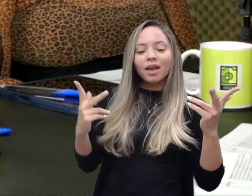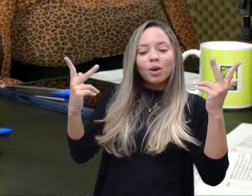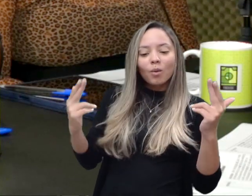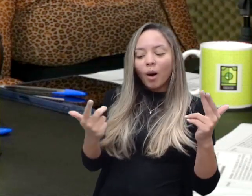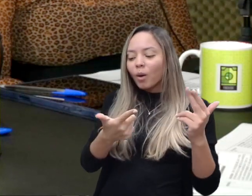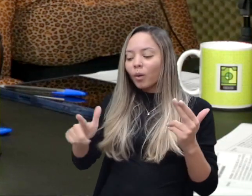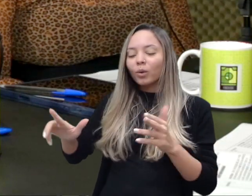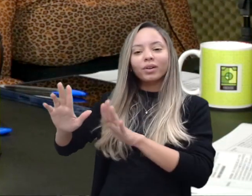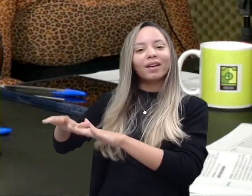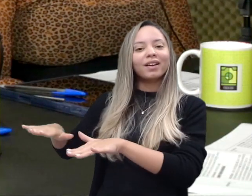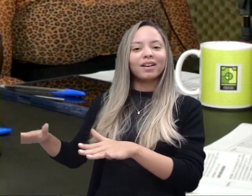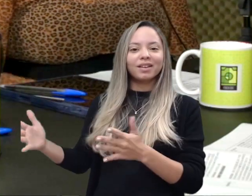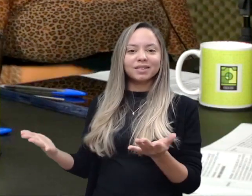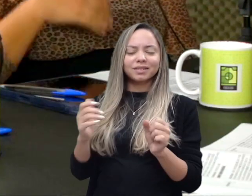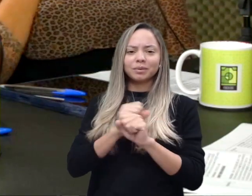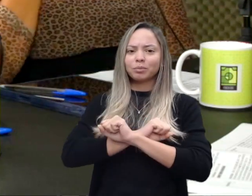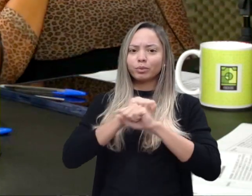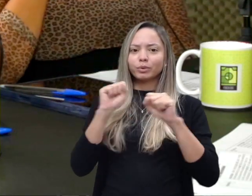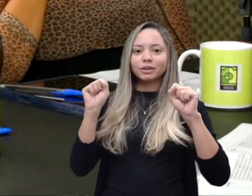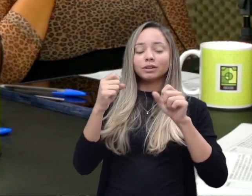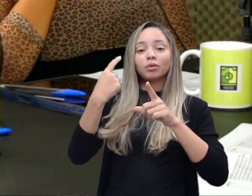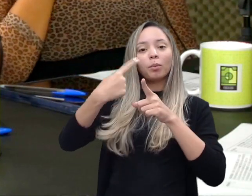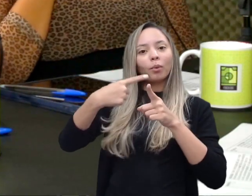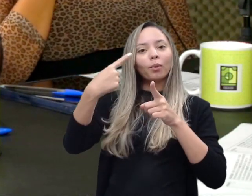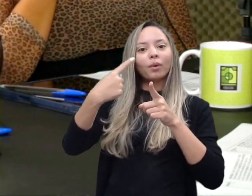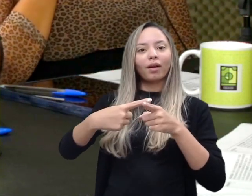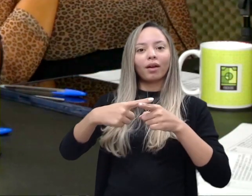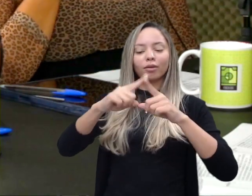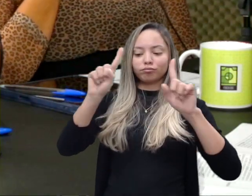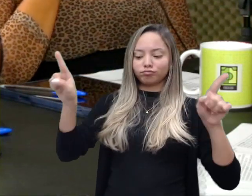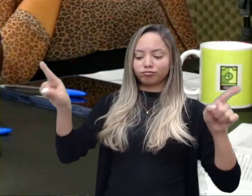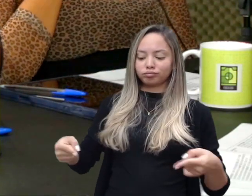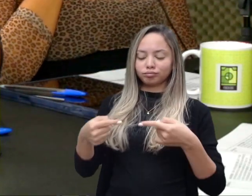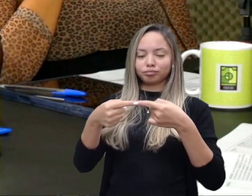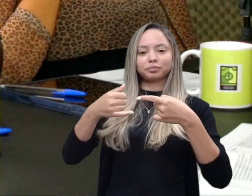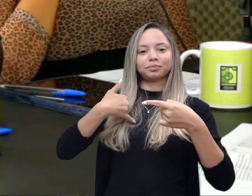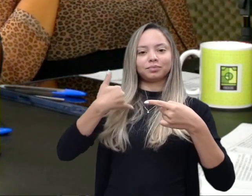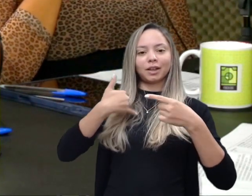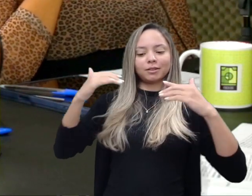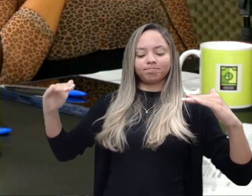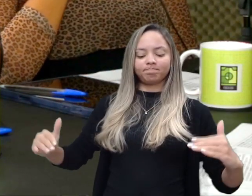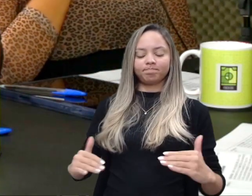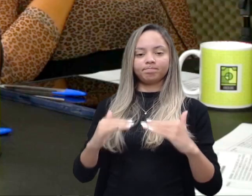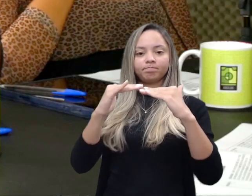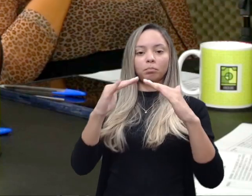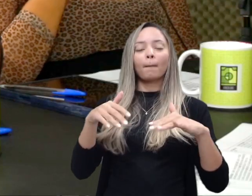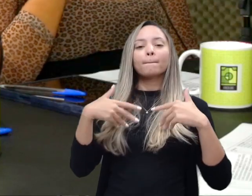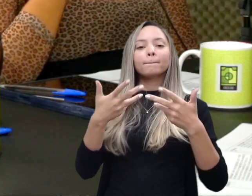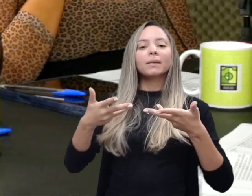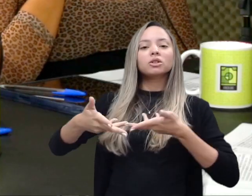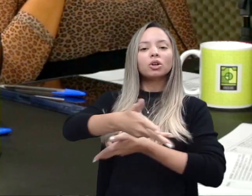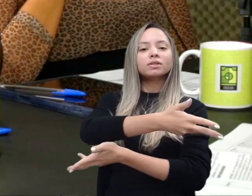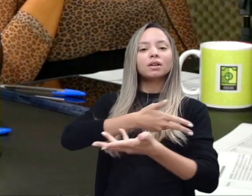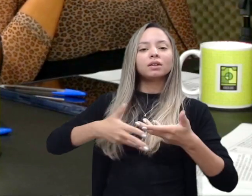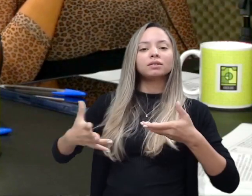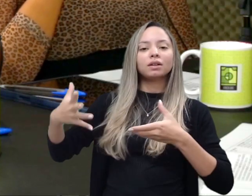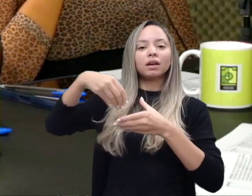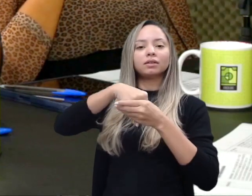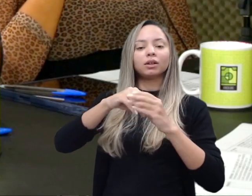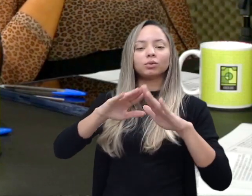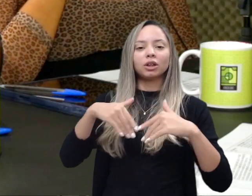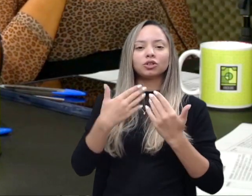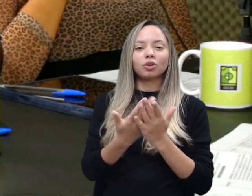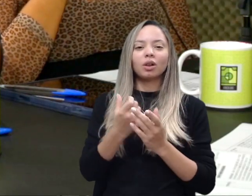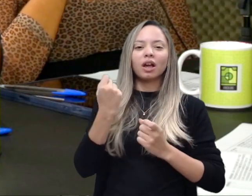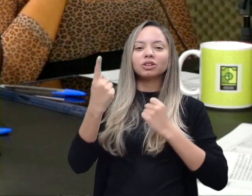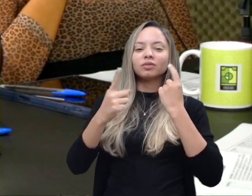vou alcançar. É um lugar que pertence a eles, pertence aos pares. Então, esse socializar na escola, a gente às vezes tem uma noção um pouco pejorativa